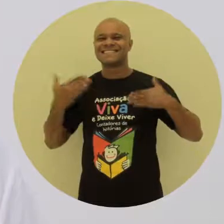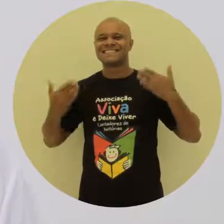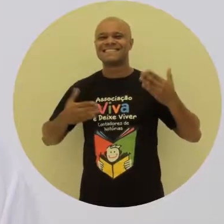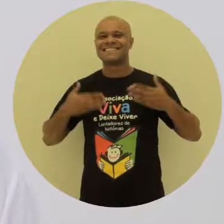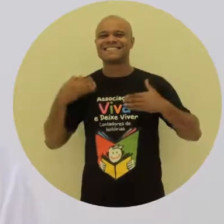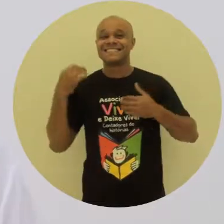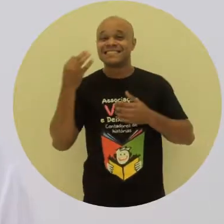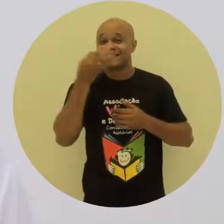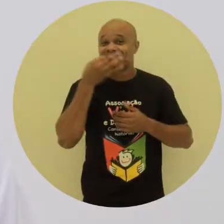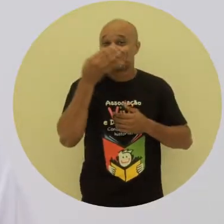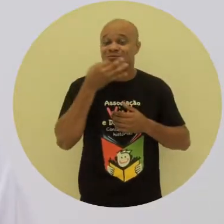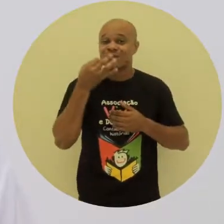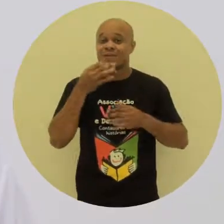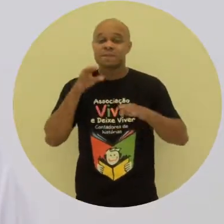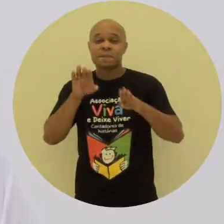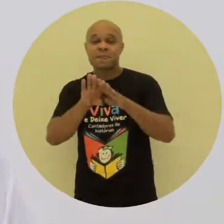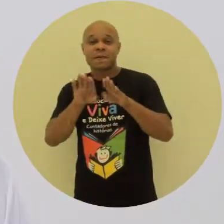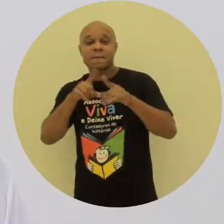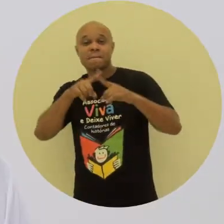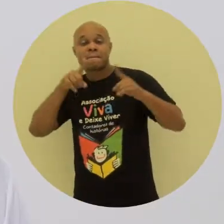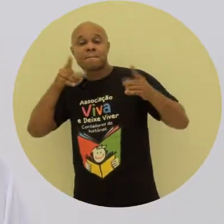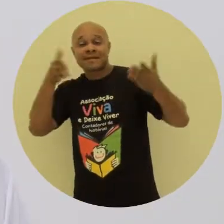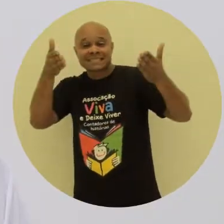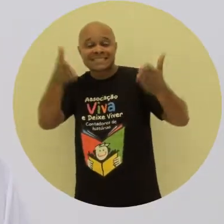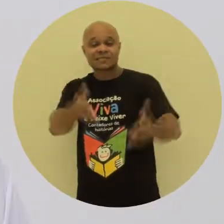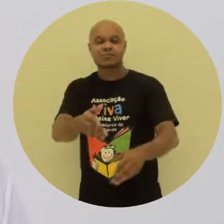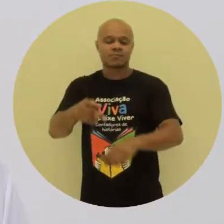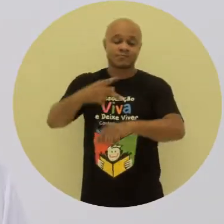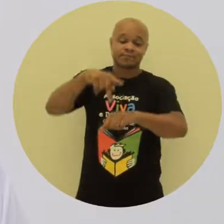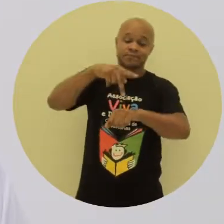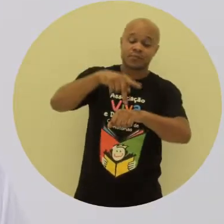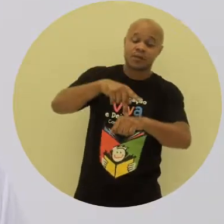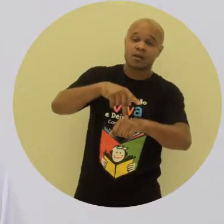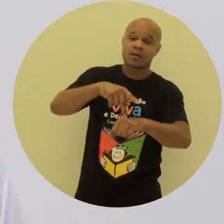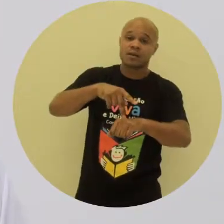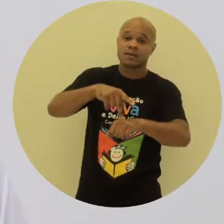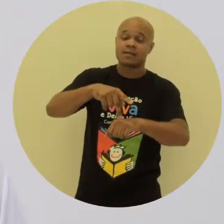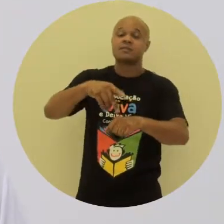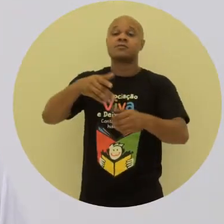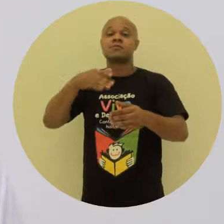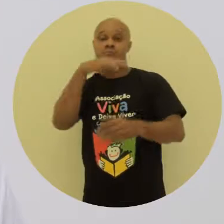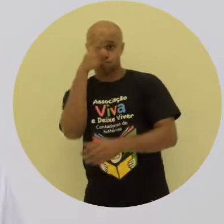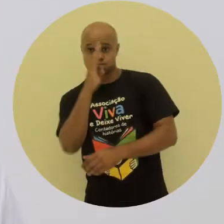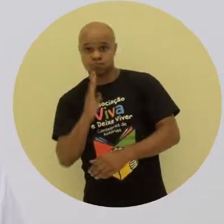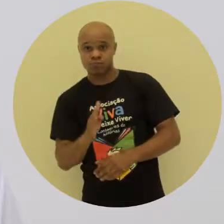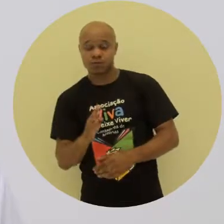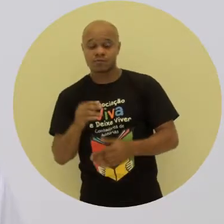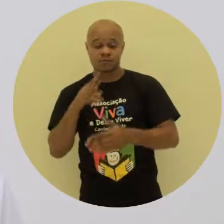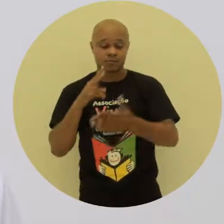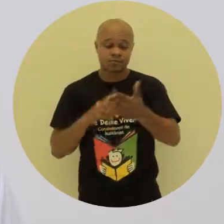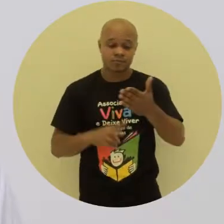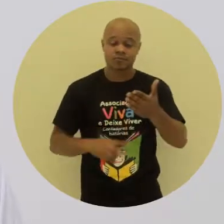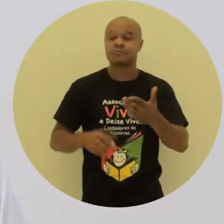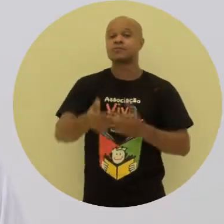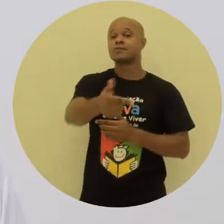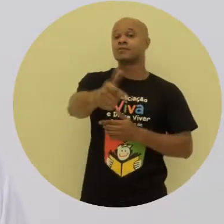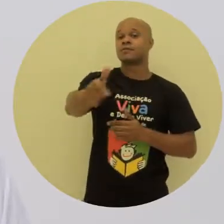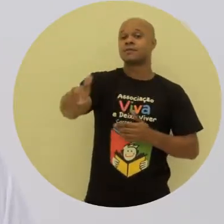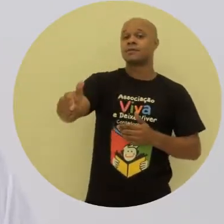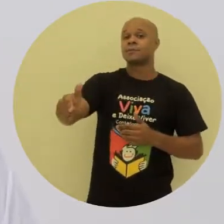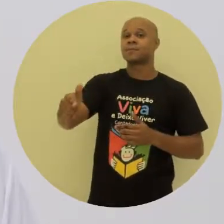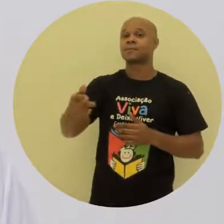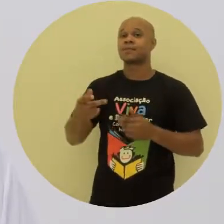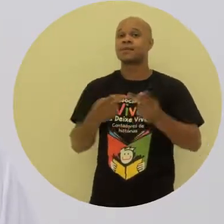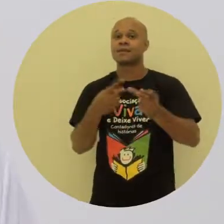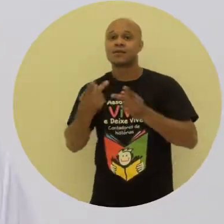alegria, mais informação. Só que a gente, num país onde a cultura da leitura é pouco promovida, a